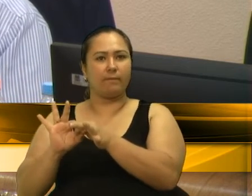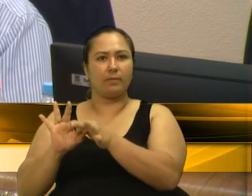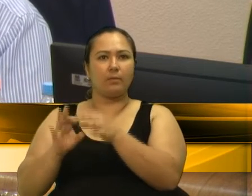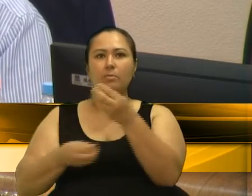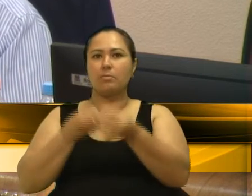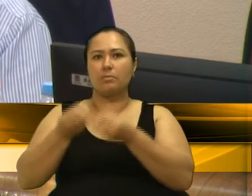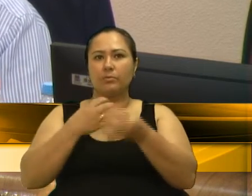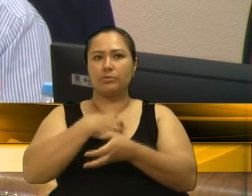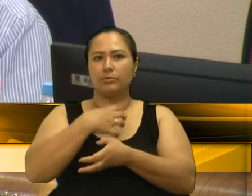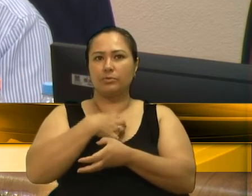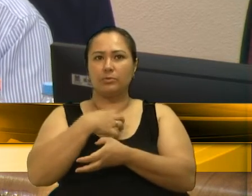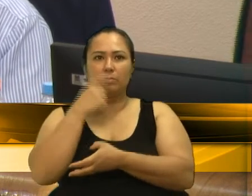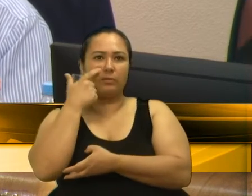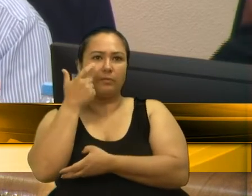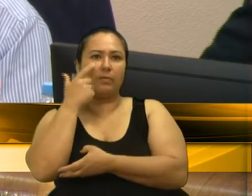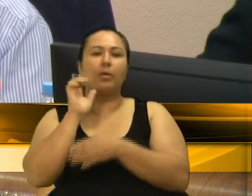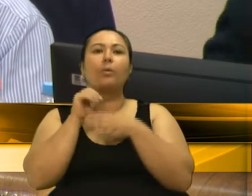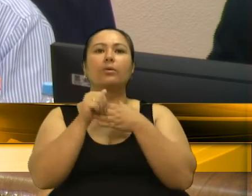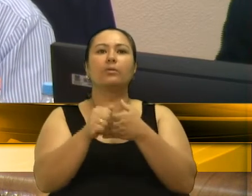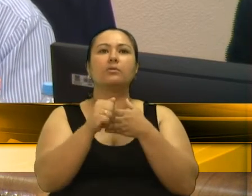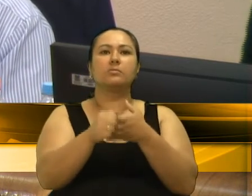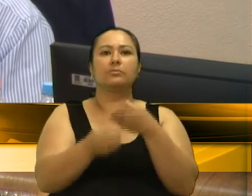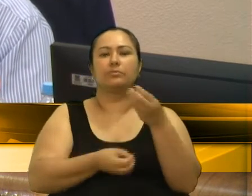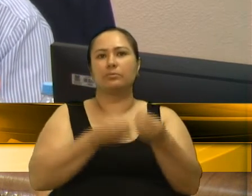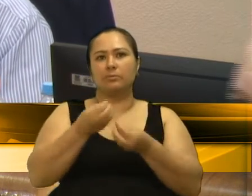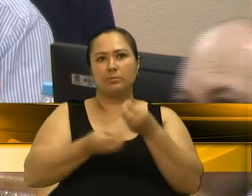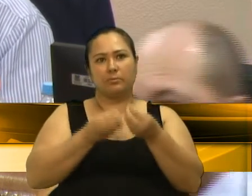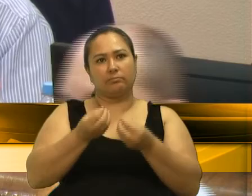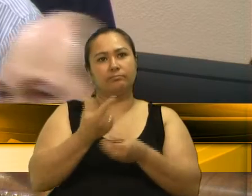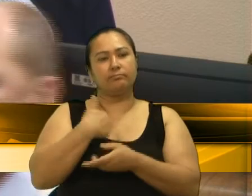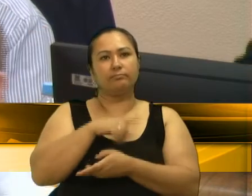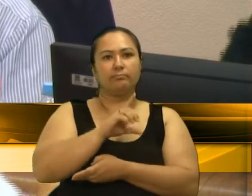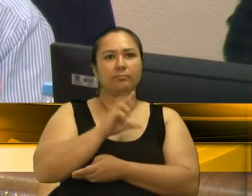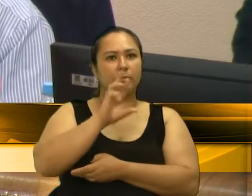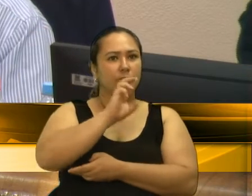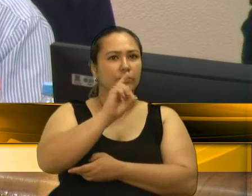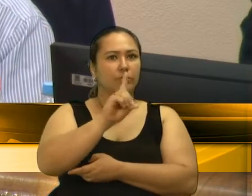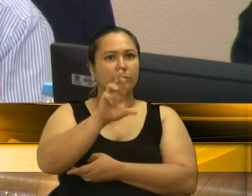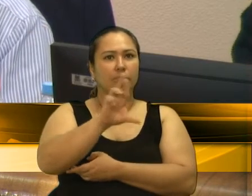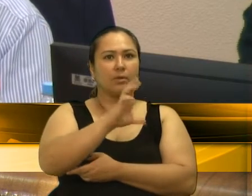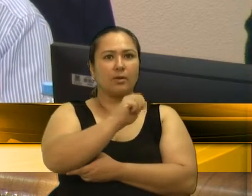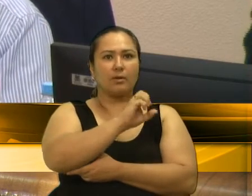forma o senhor classifica essa orientação? Doutora Cássia, eu posso tentar